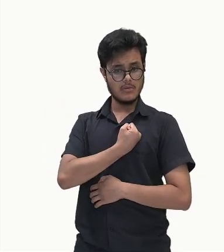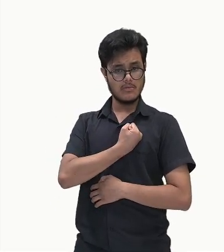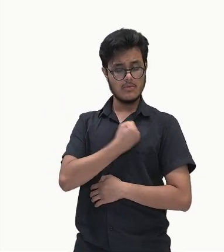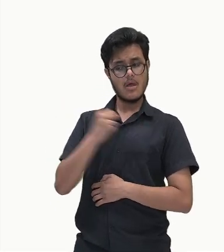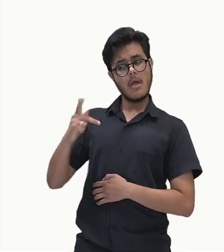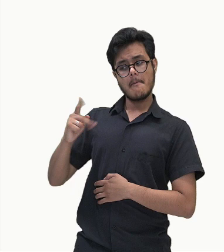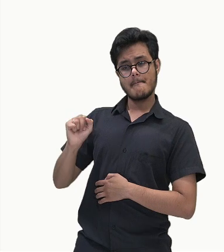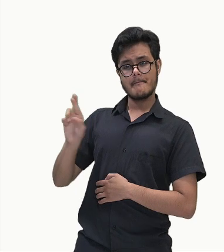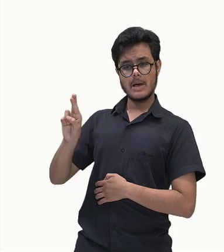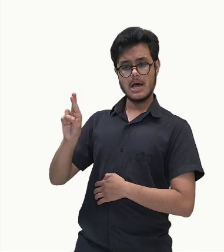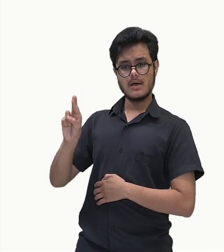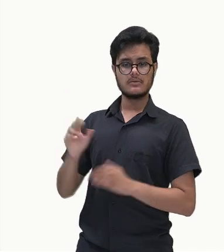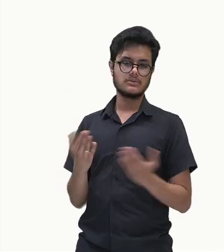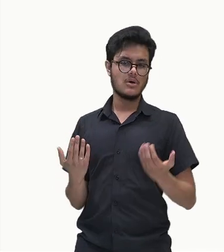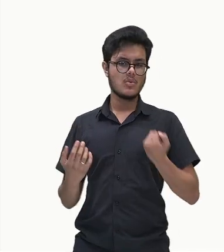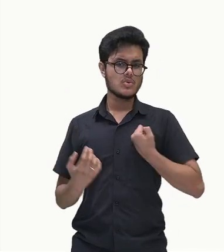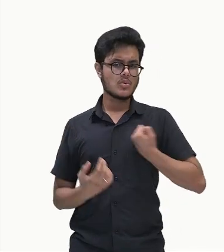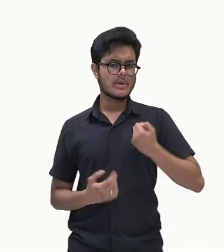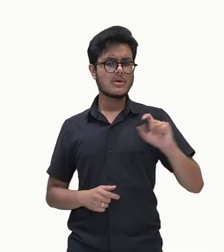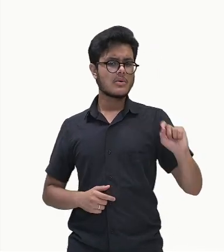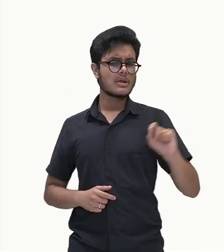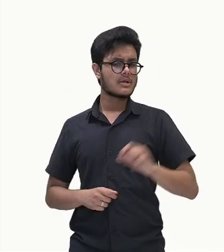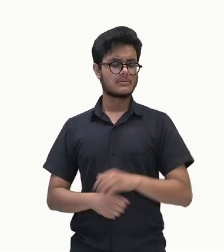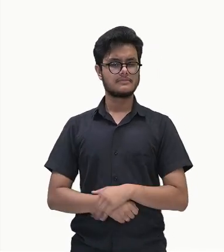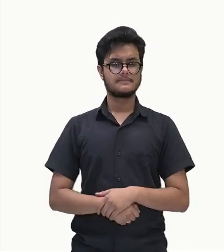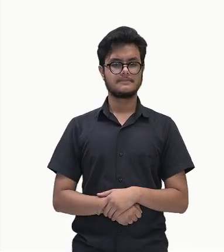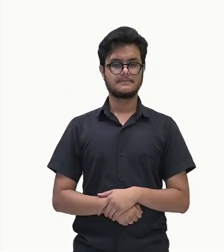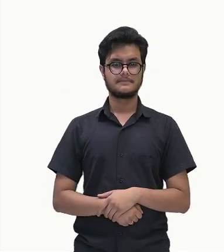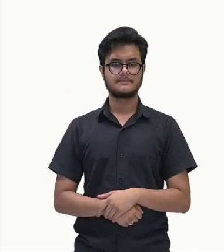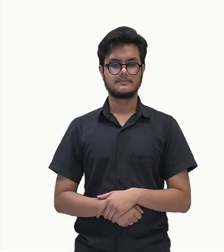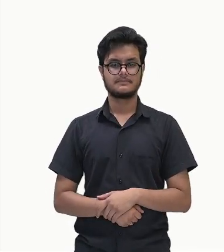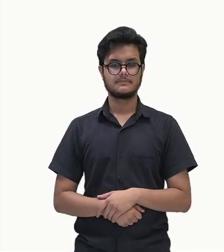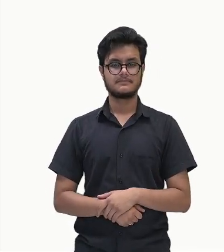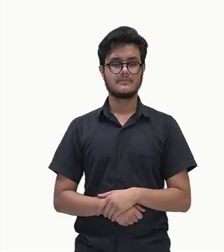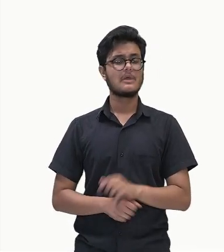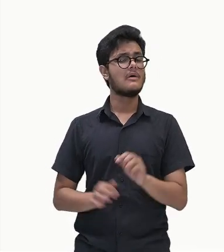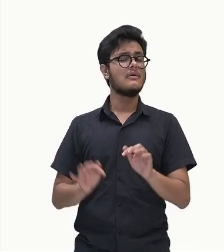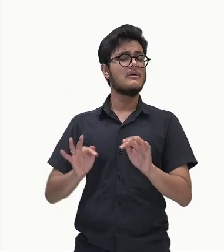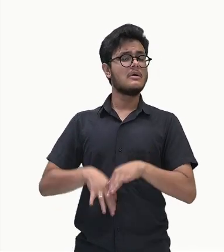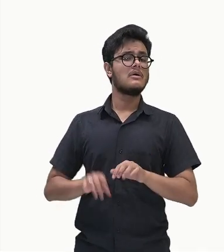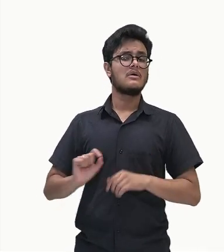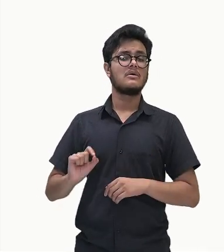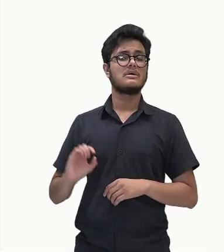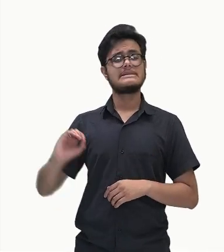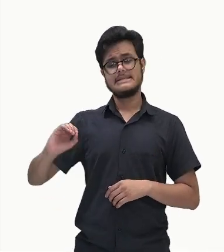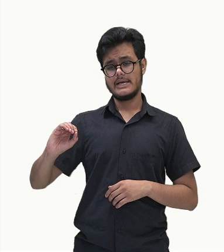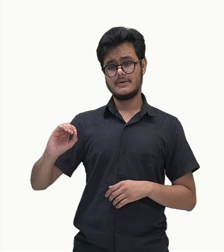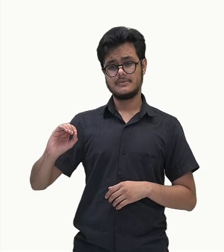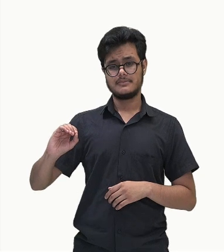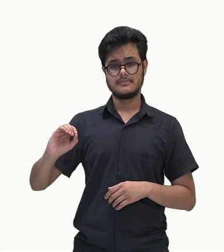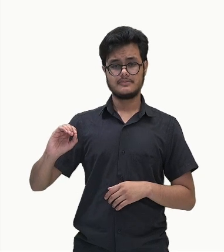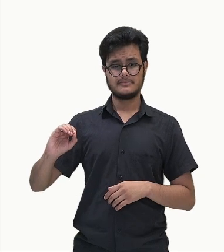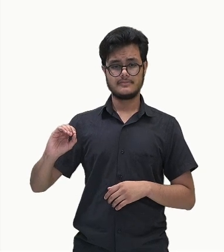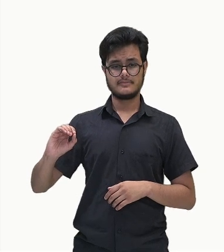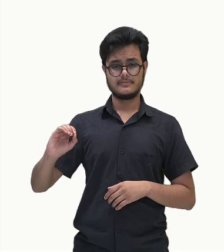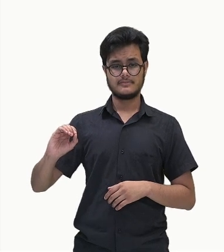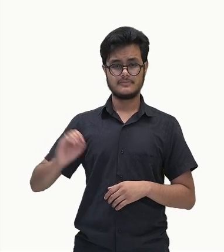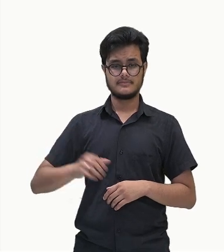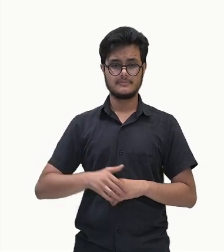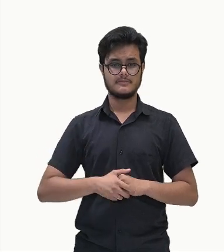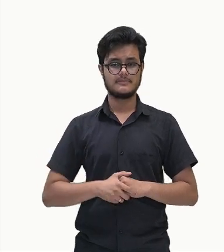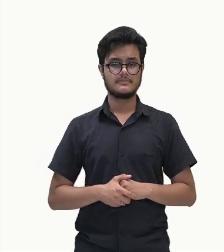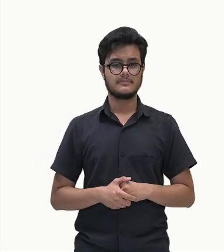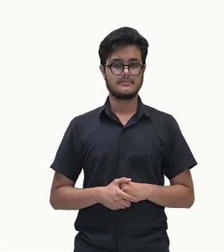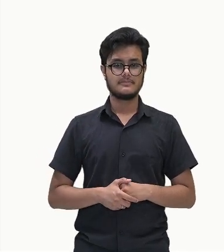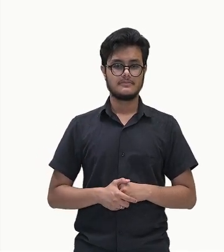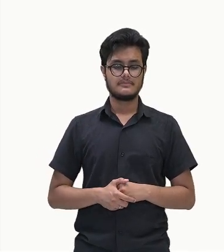esse número ele tem que terminar em zero